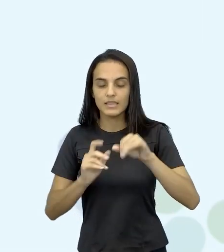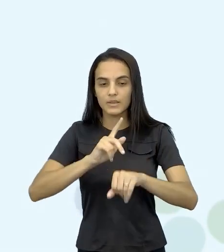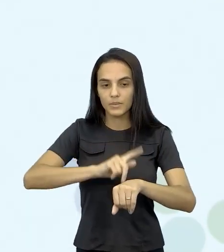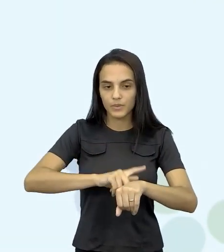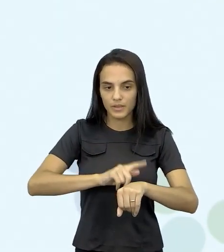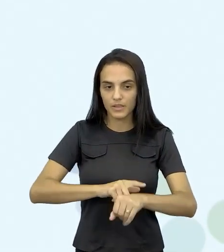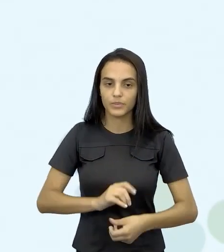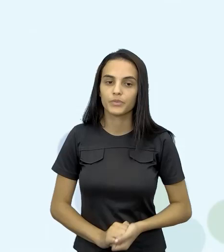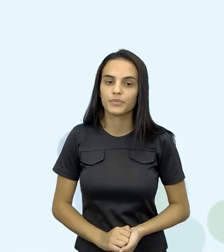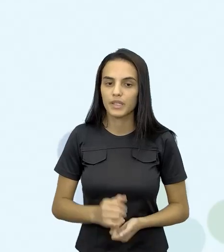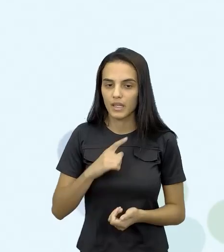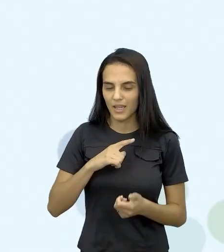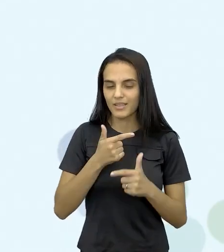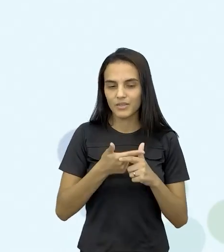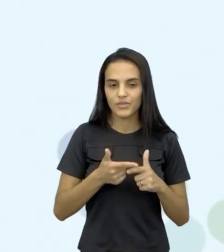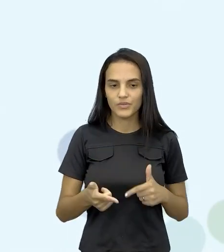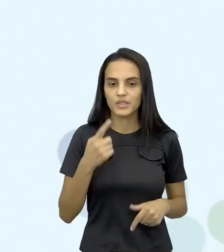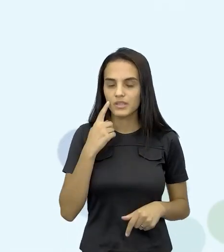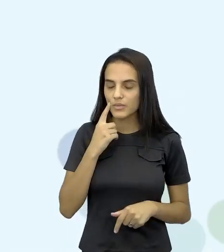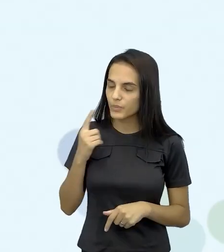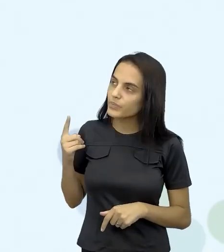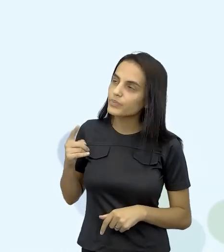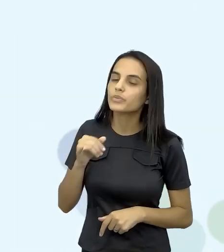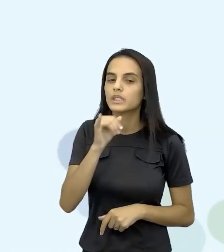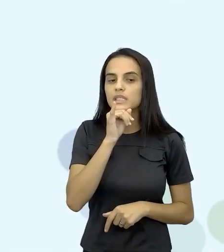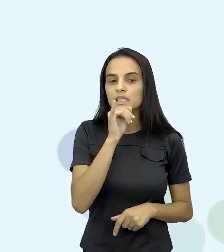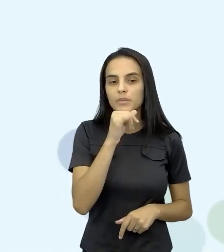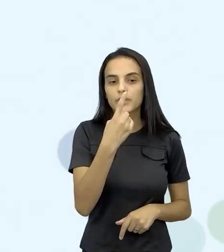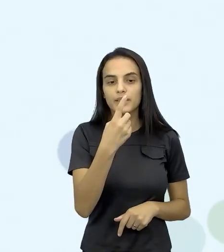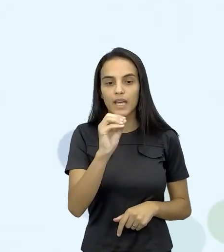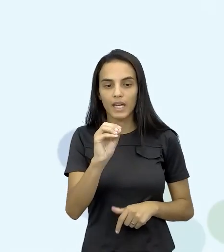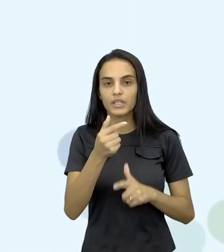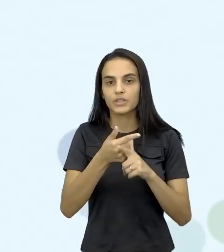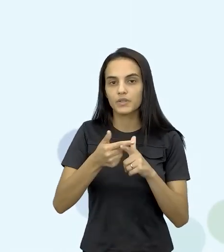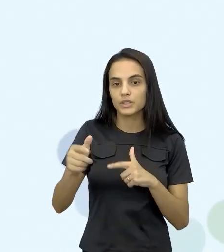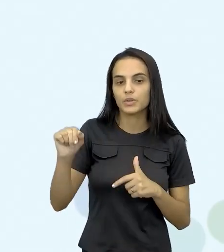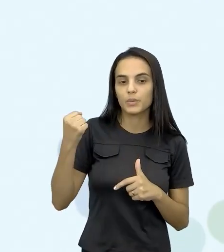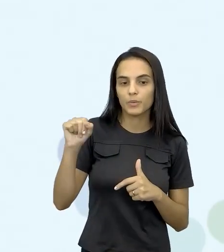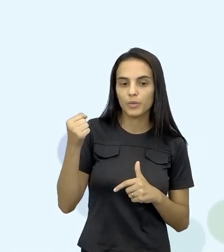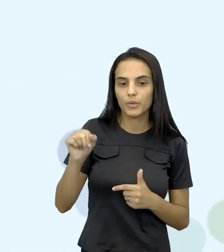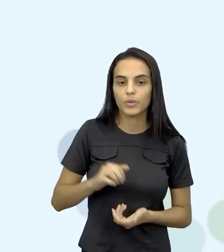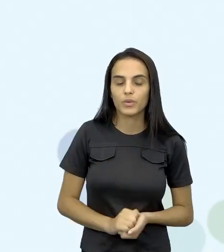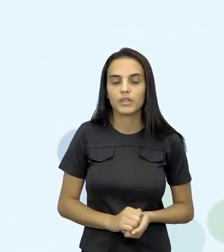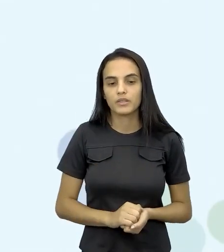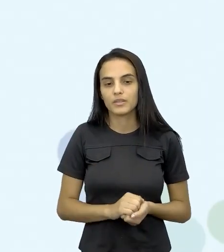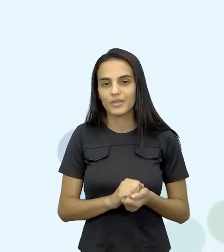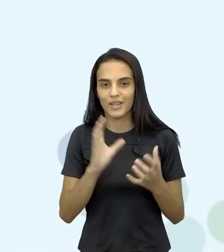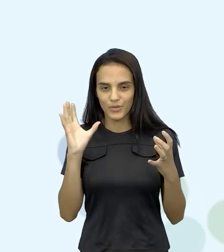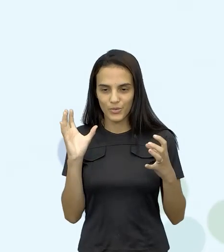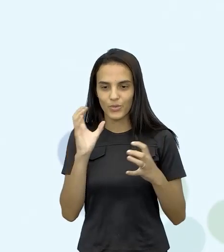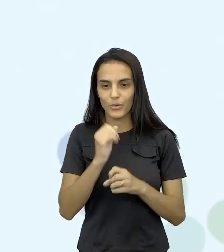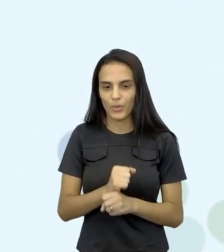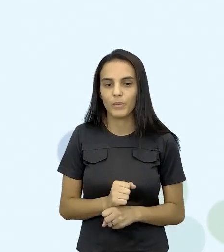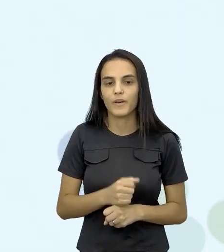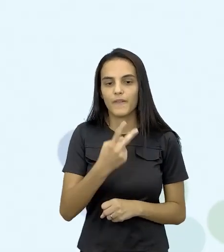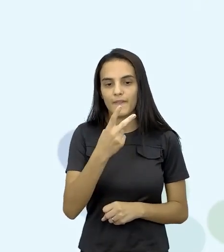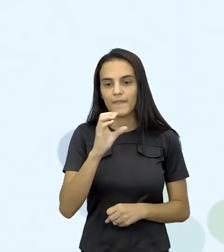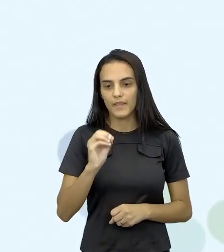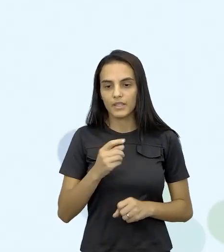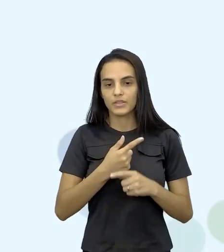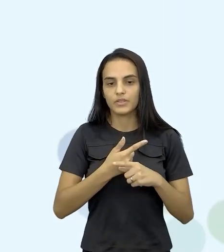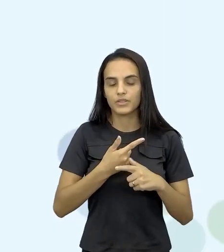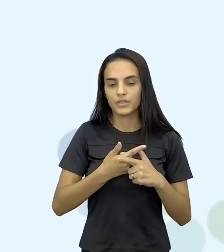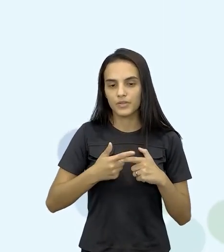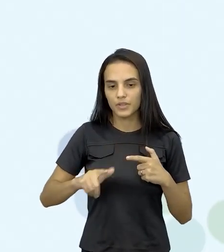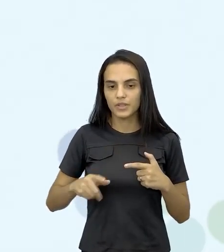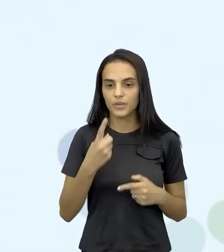eu fiz essas divisões aqui, ó. Por exemplo, você tem que fazer 10 dividido por 8, né? Fazer a continha. 20 dividido por 19,